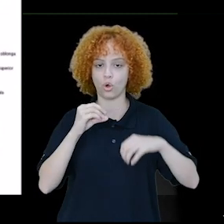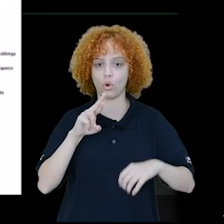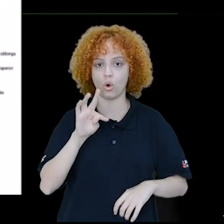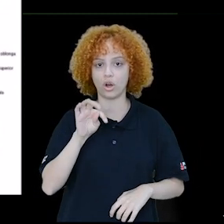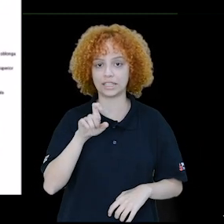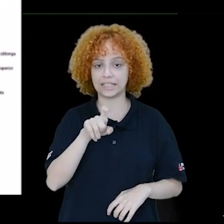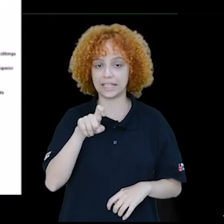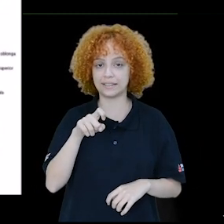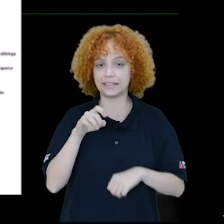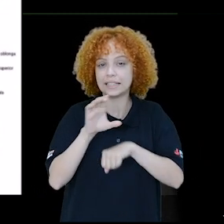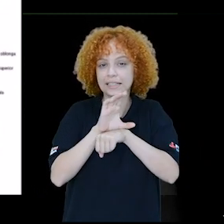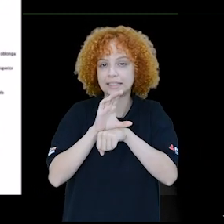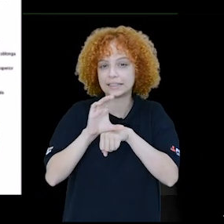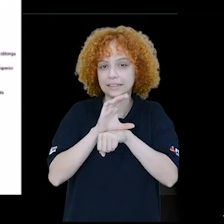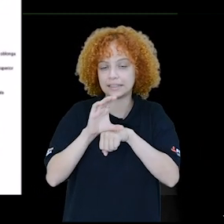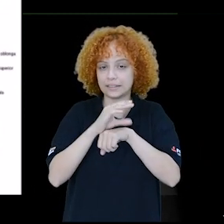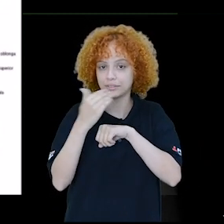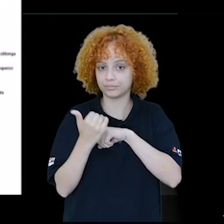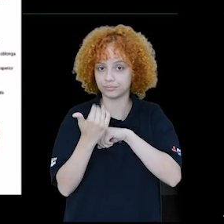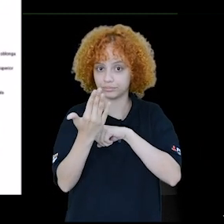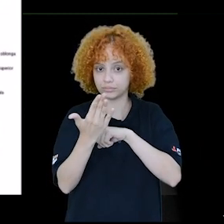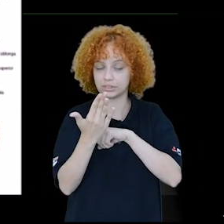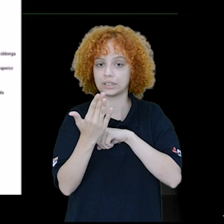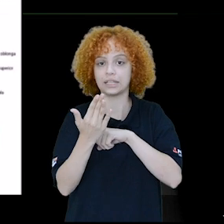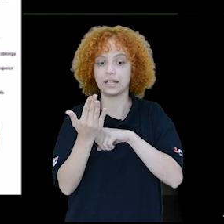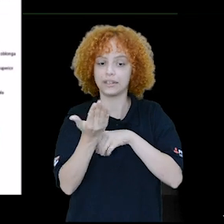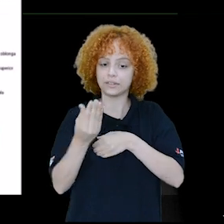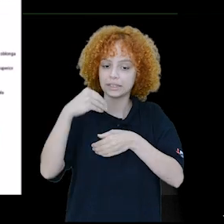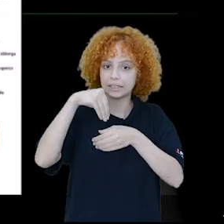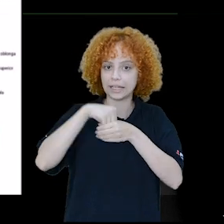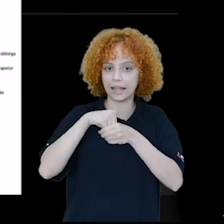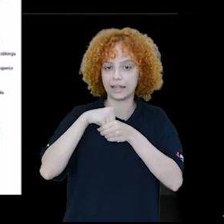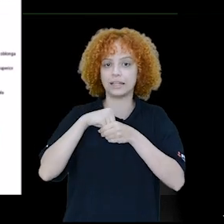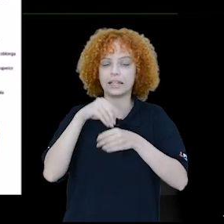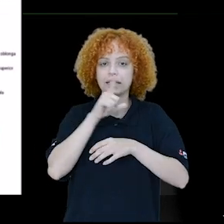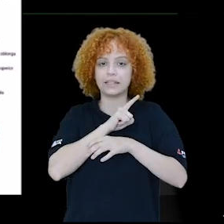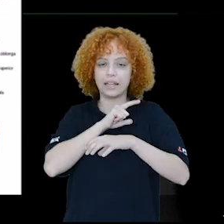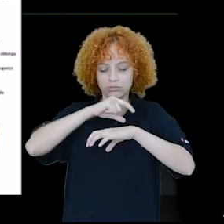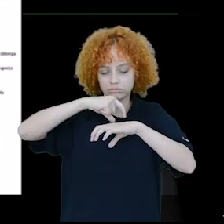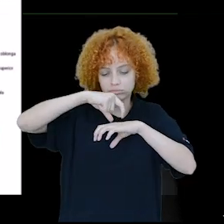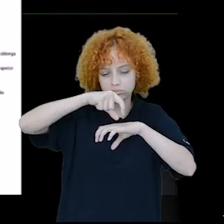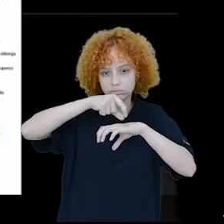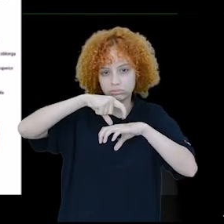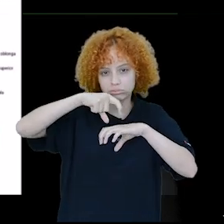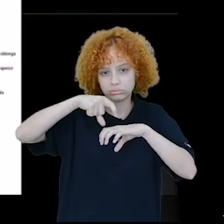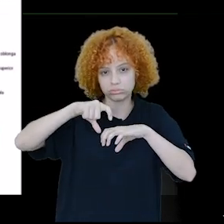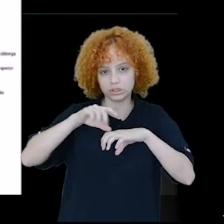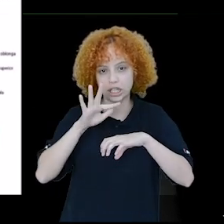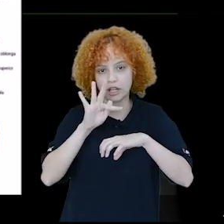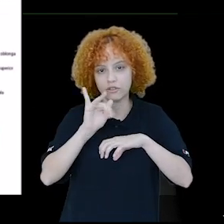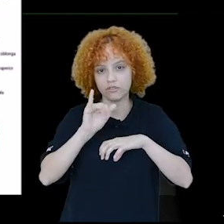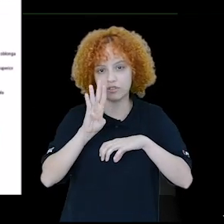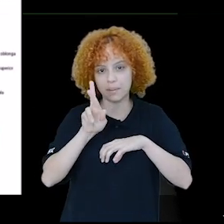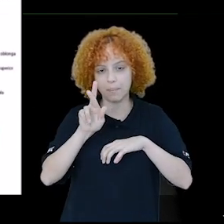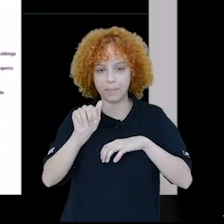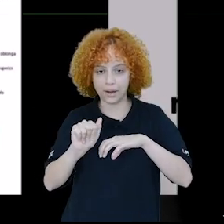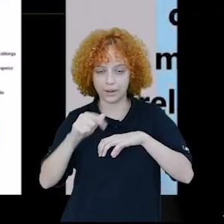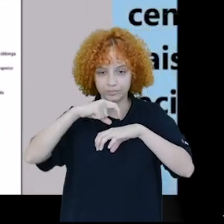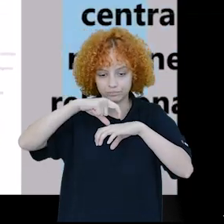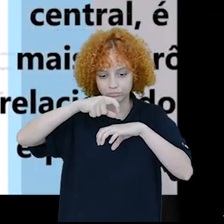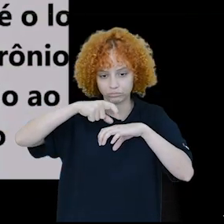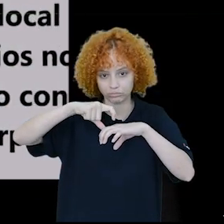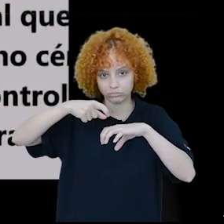de substância cinzenta externamente e na parte interna, fibras nervosas e